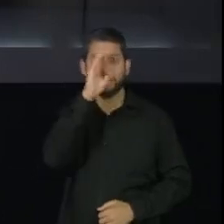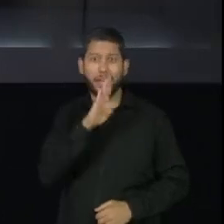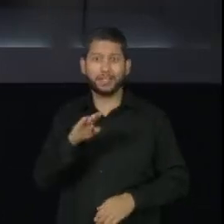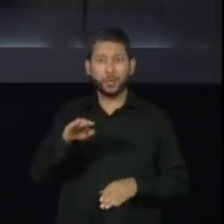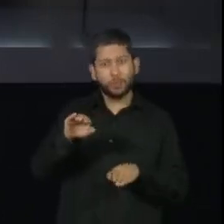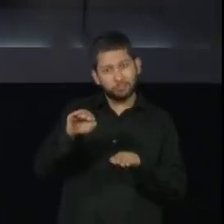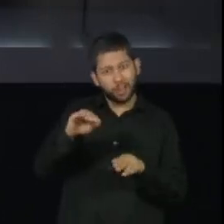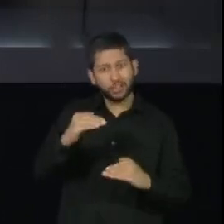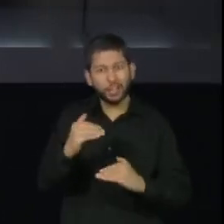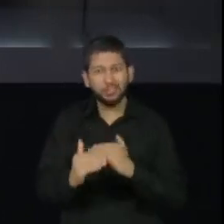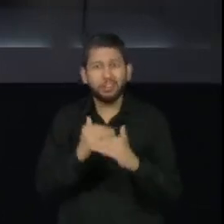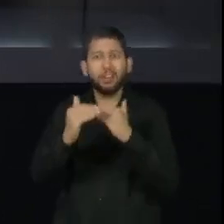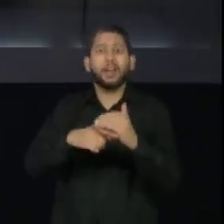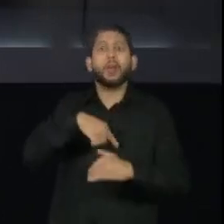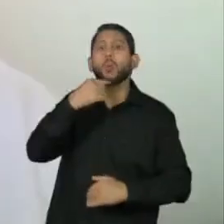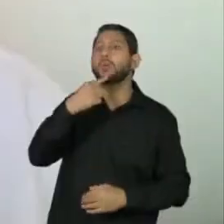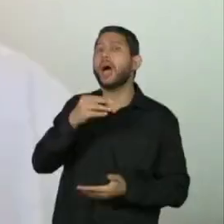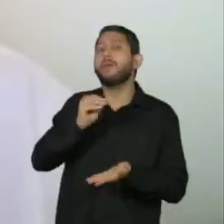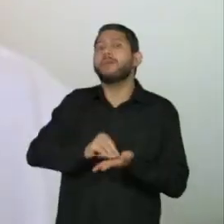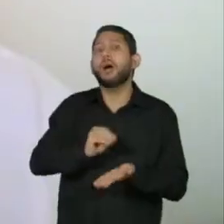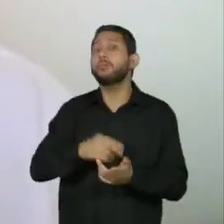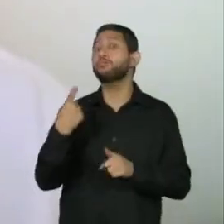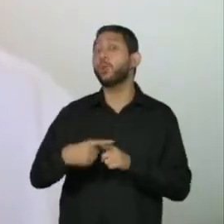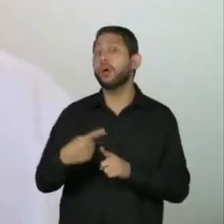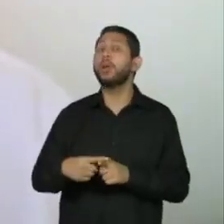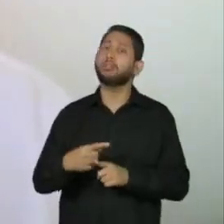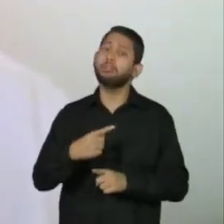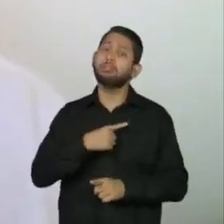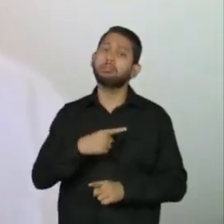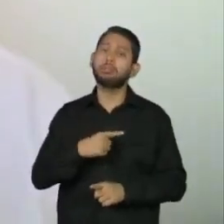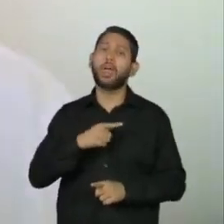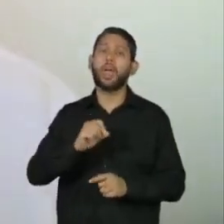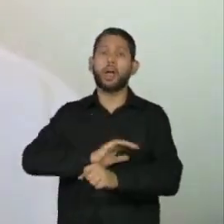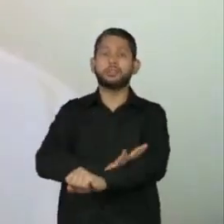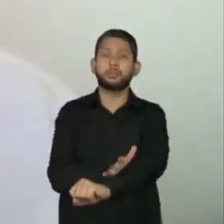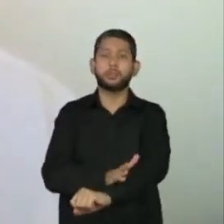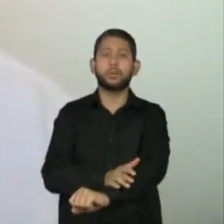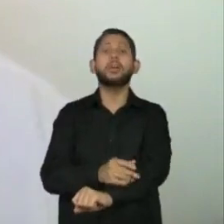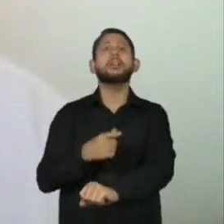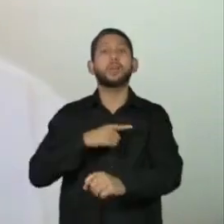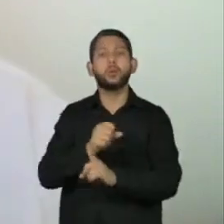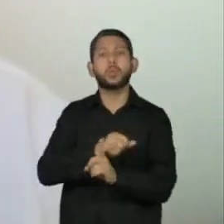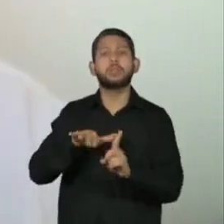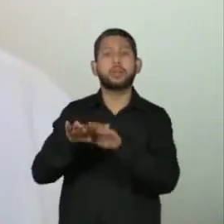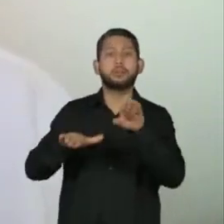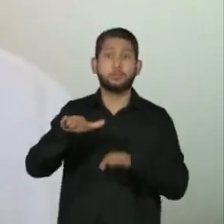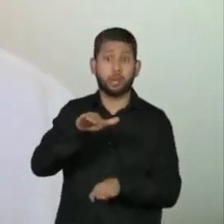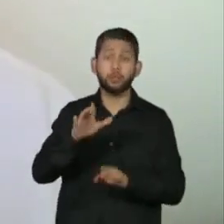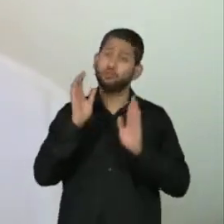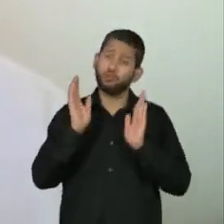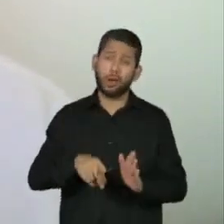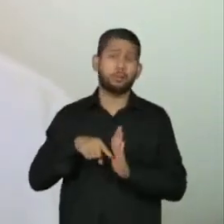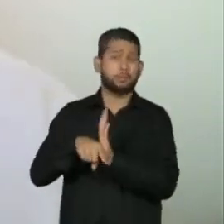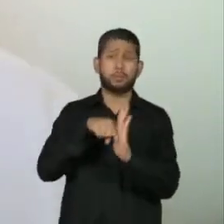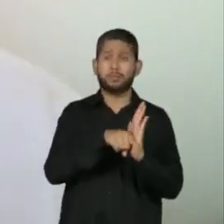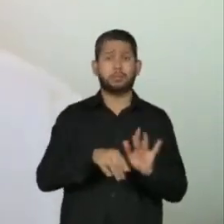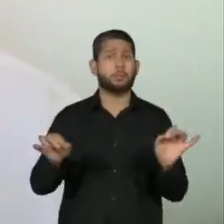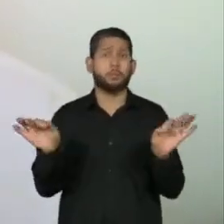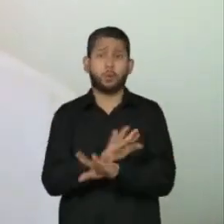pelo racismo e pelas desigualdades raciais. Existe literatura para isso, existe literatura no Brasil para isso, existe